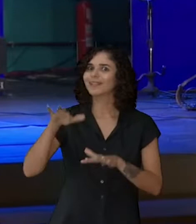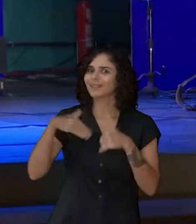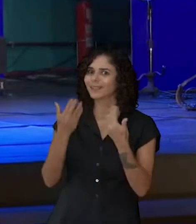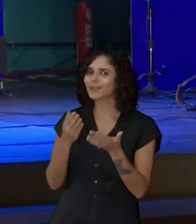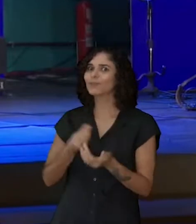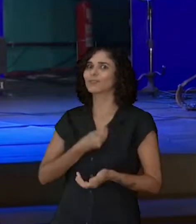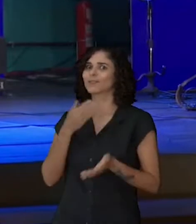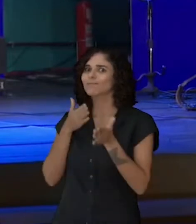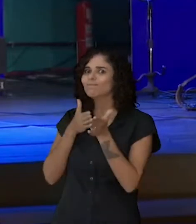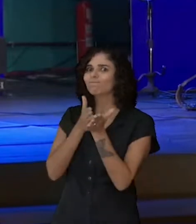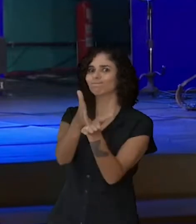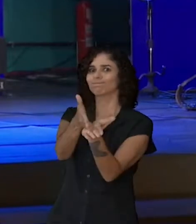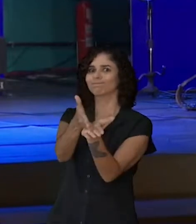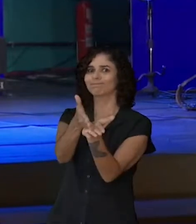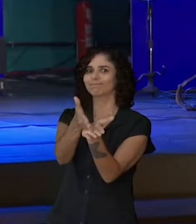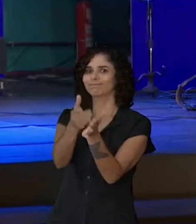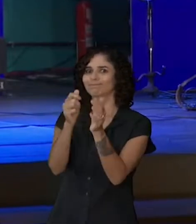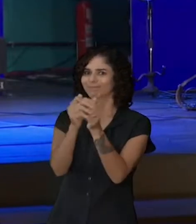Amém?